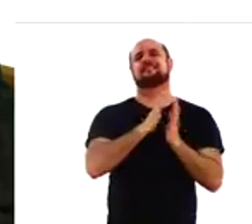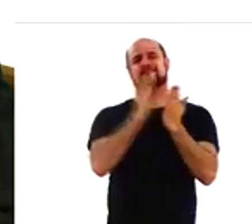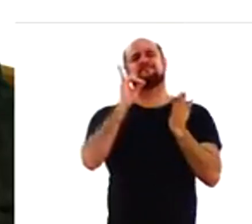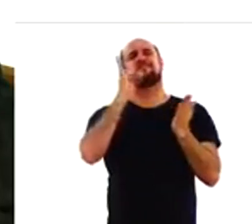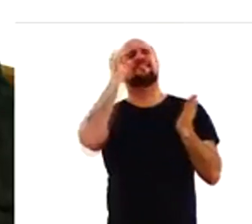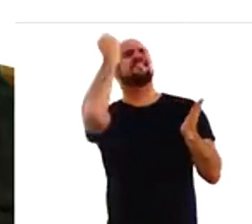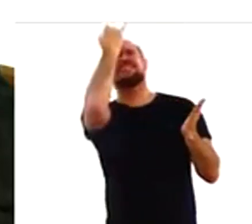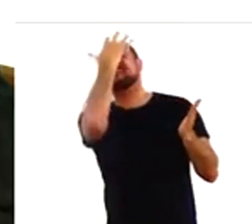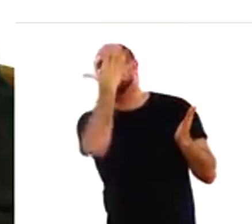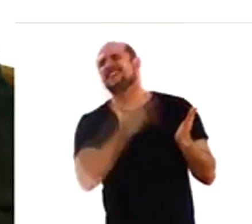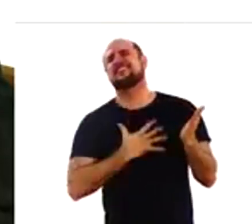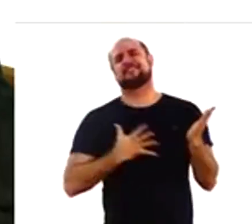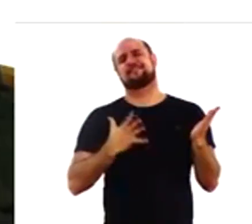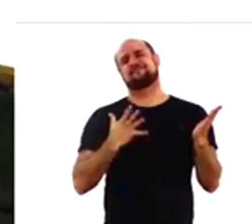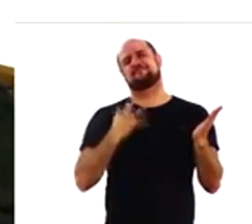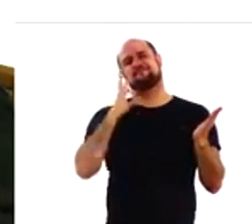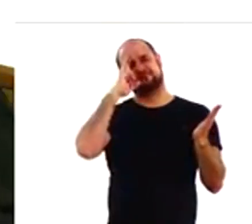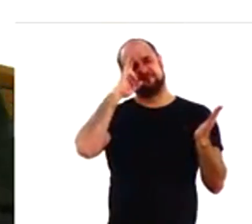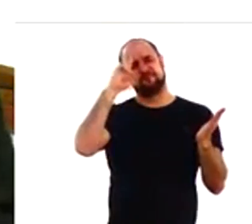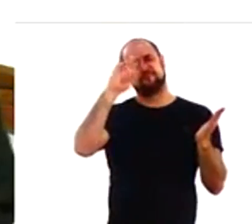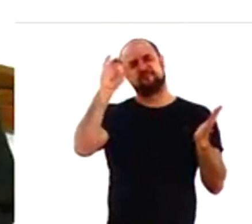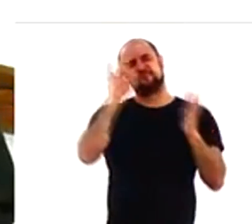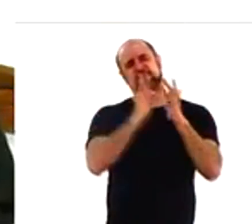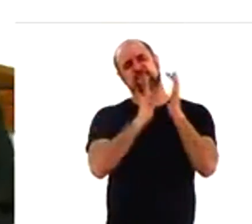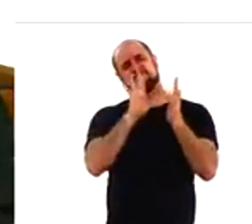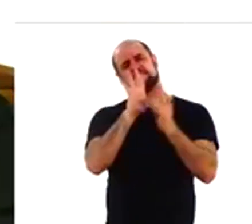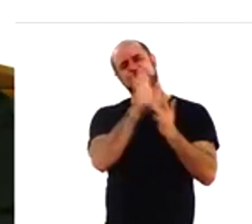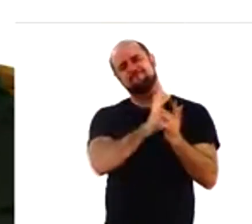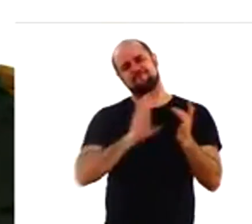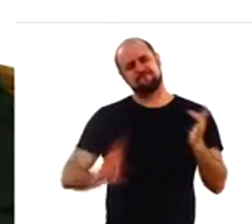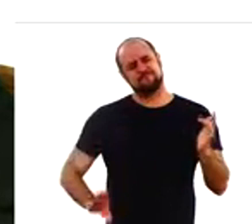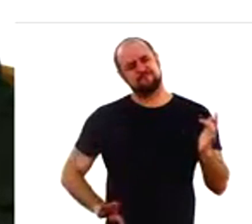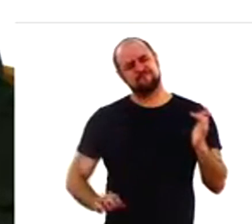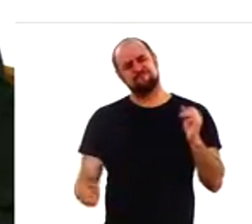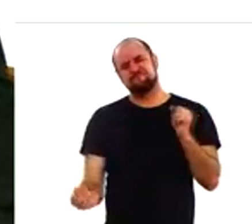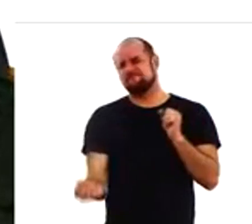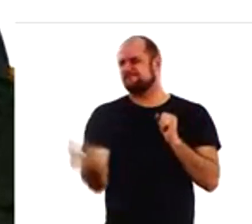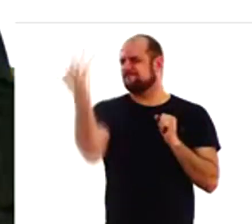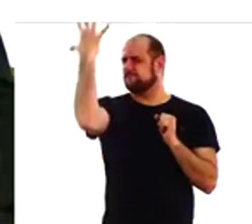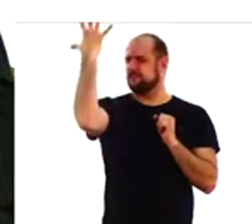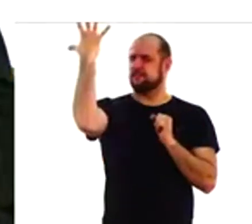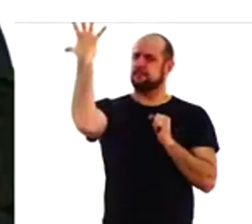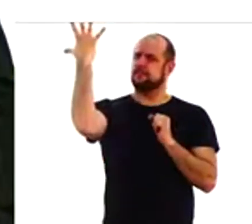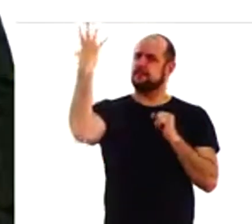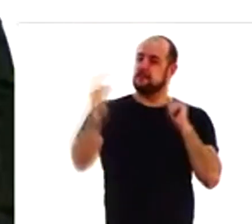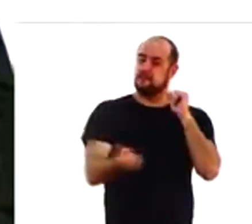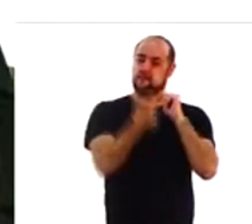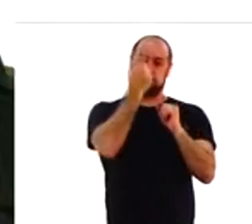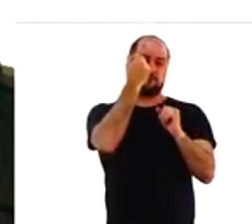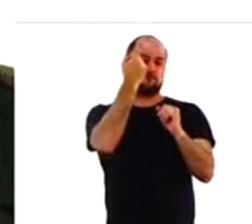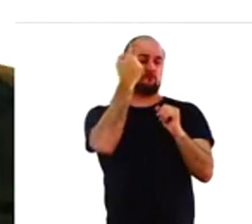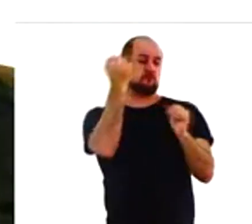bíblico. Senhor Deus, é Jesus Cristo manifestado entre os homens, é